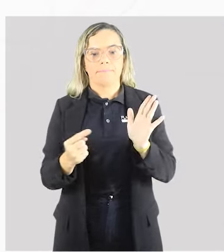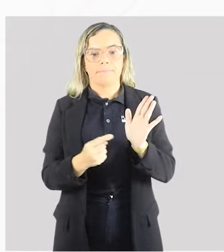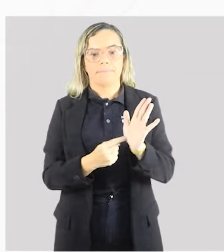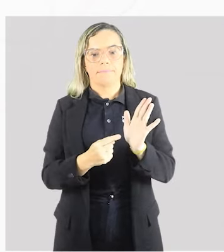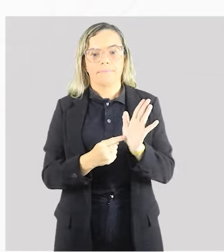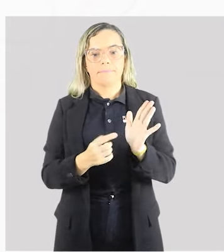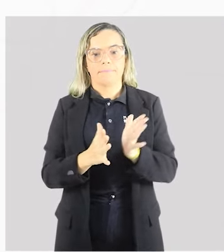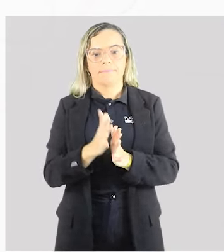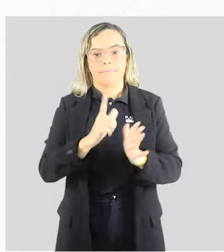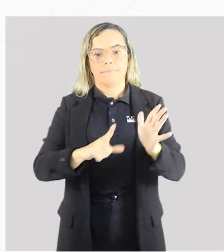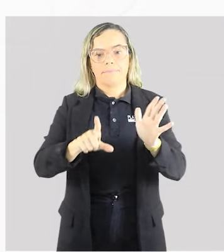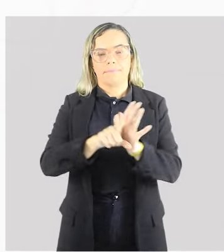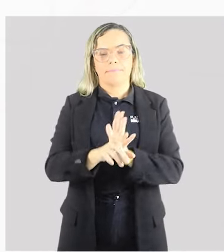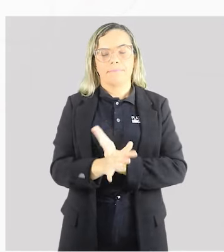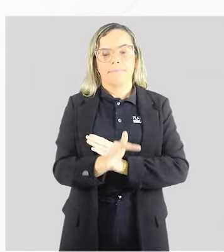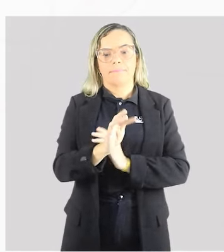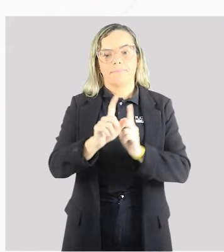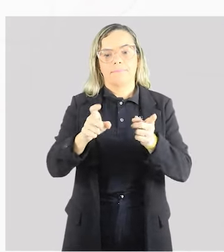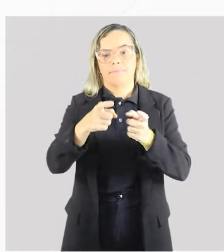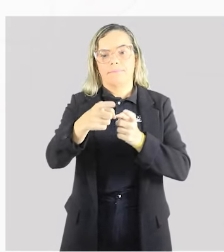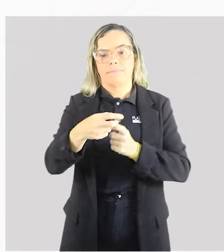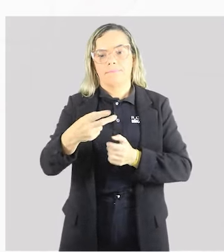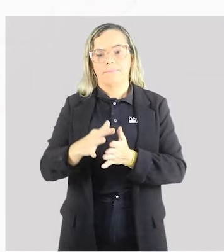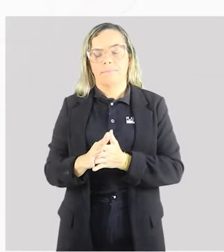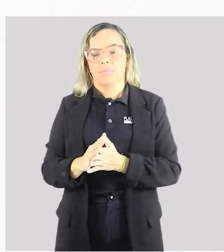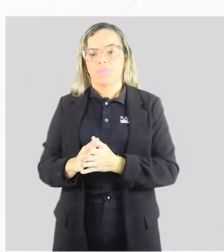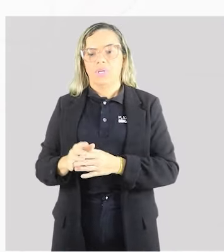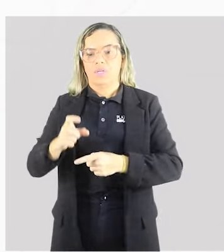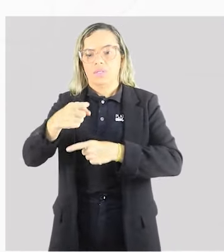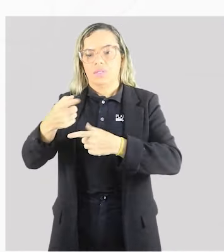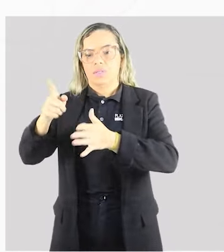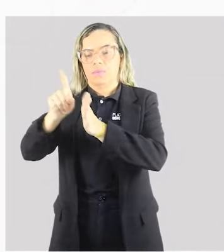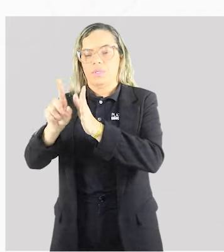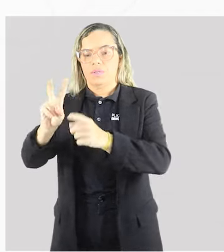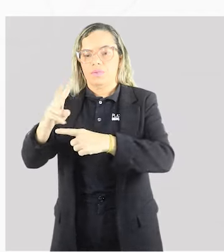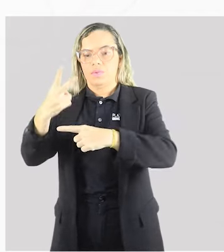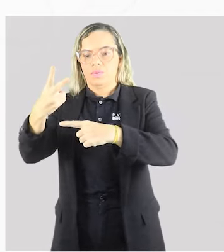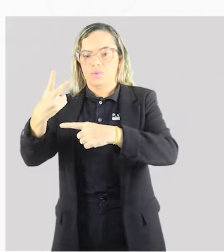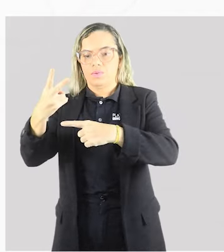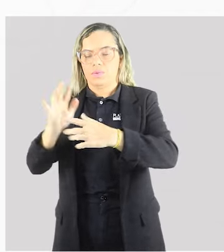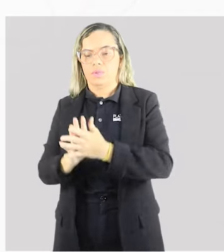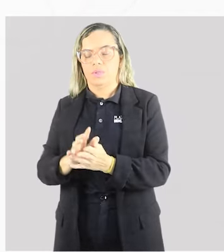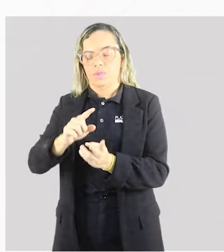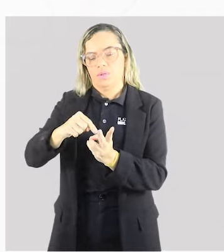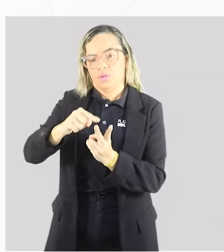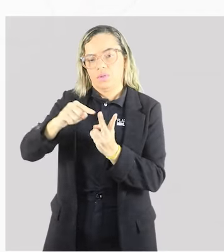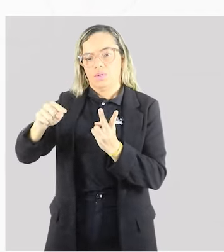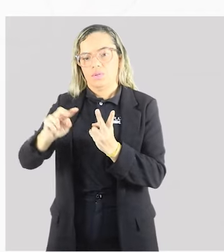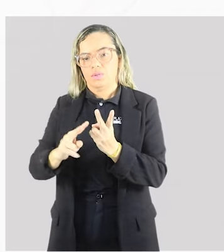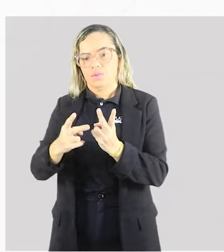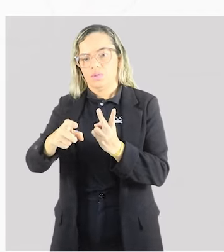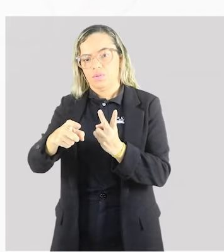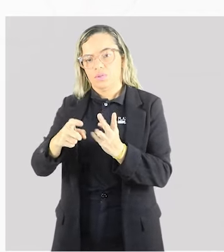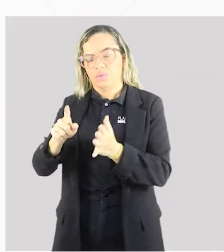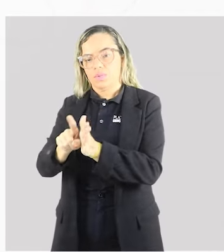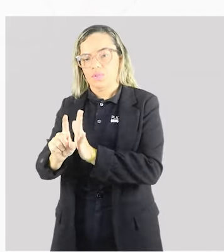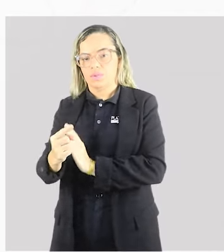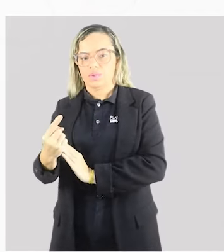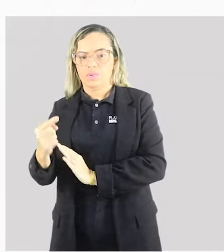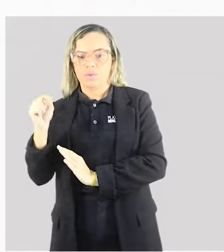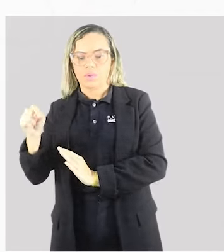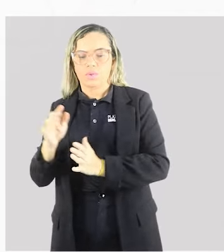FX = 2 sobre ra qu 2x - 1 os